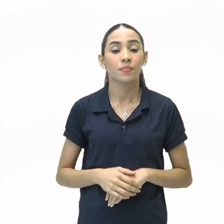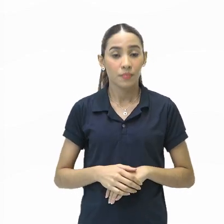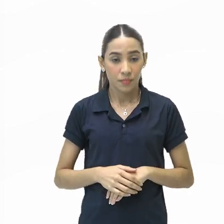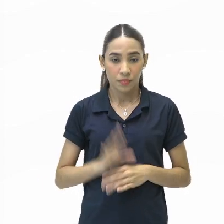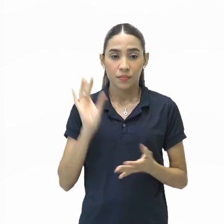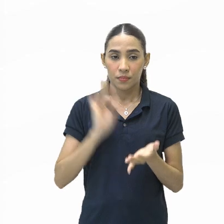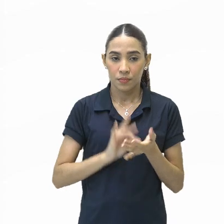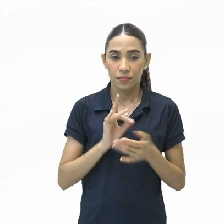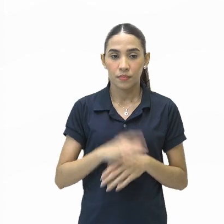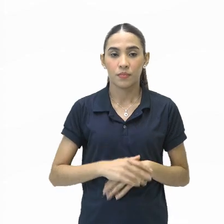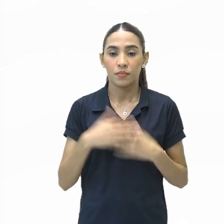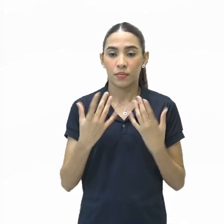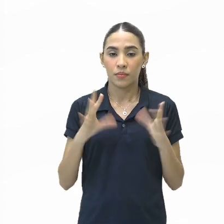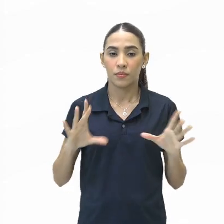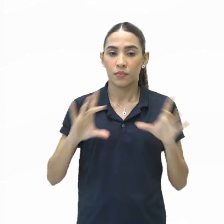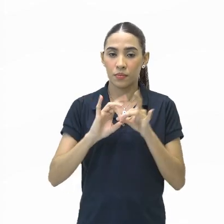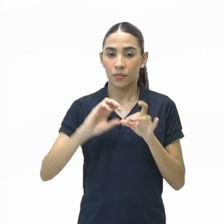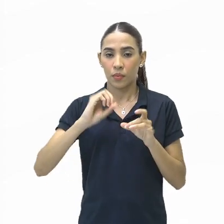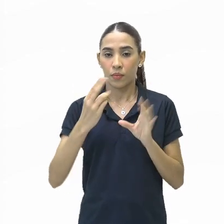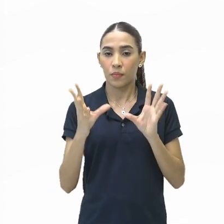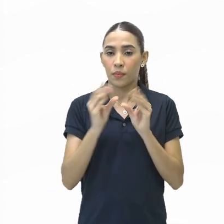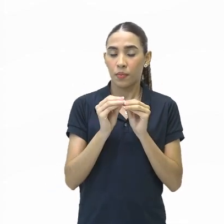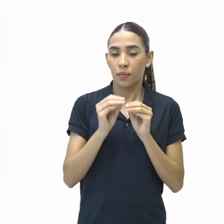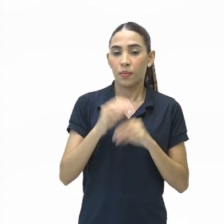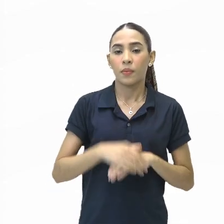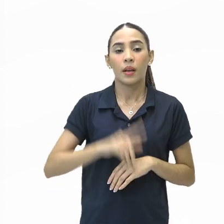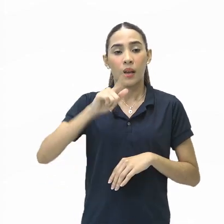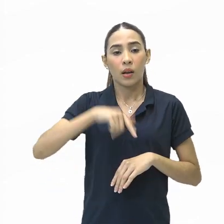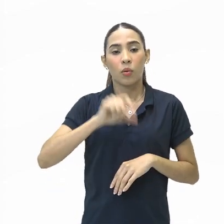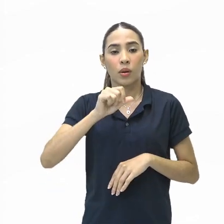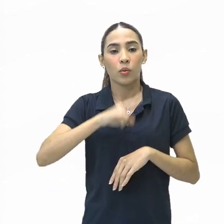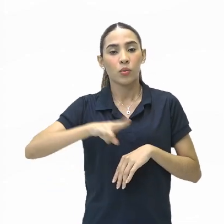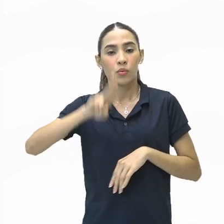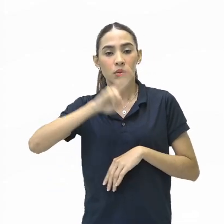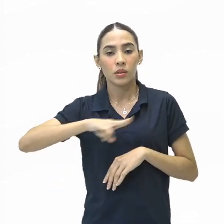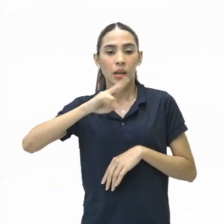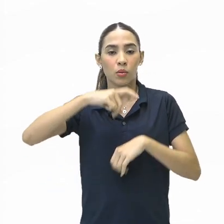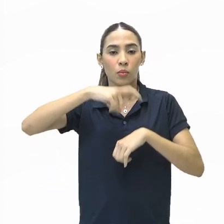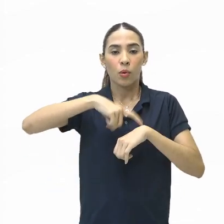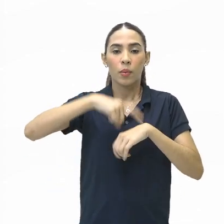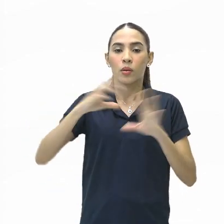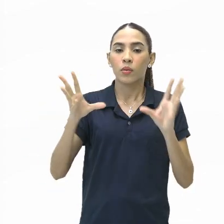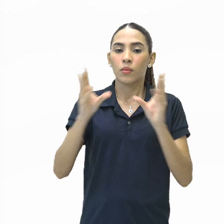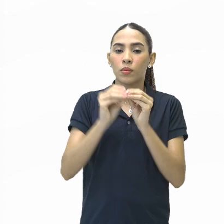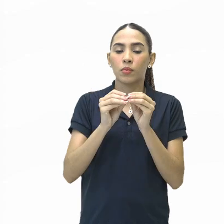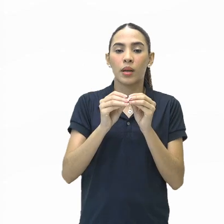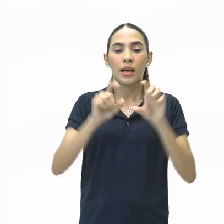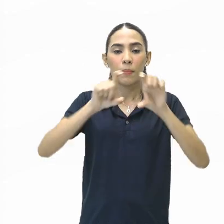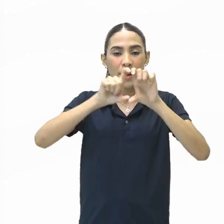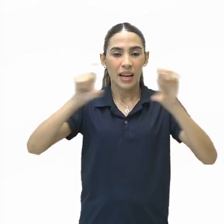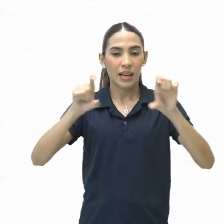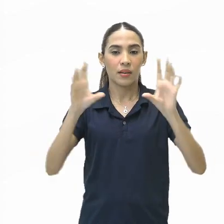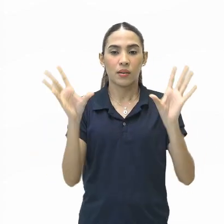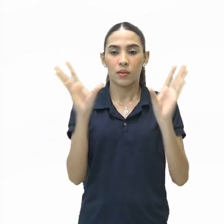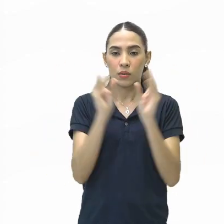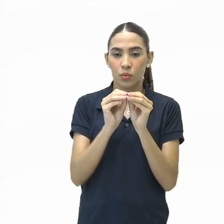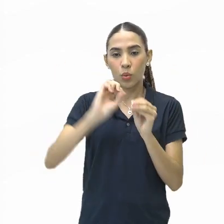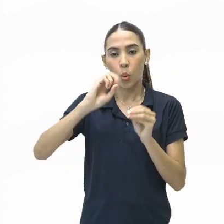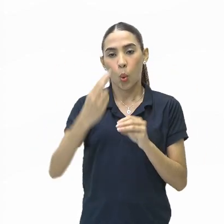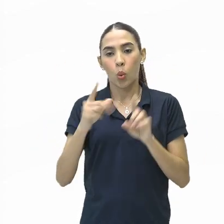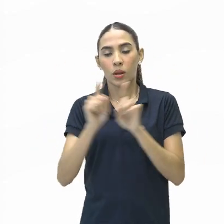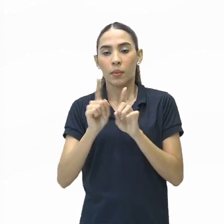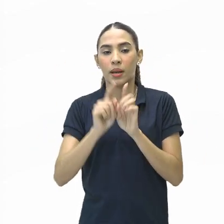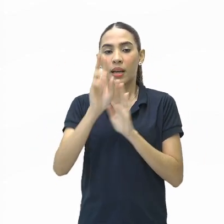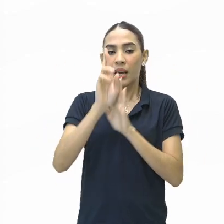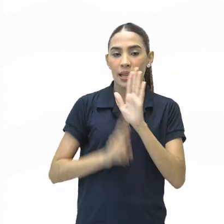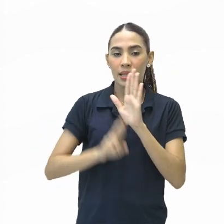mesmo. Os conectivos de conclusão ou resumo, já está dizendo aí, né? São utilizados na conclusão de um parágrafo ou mesmo de uma redação